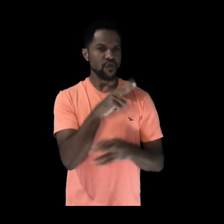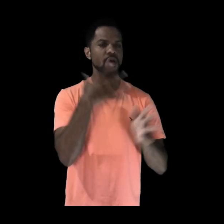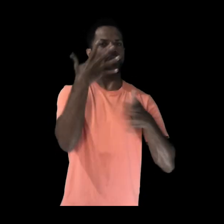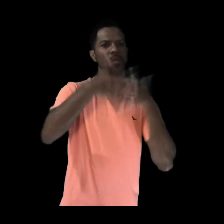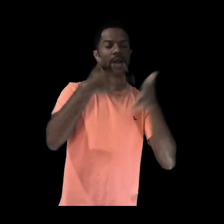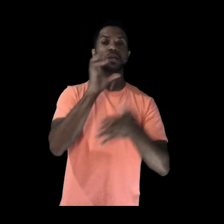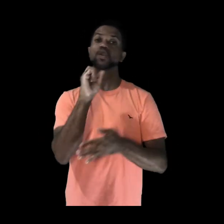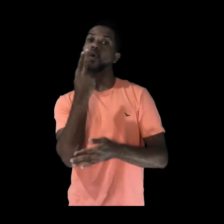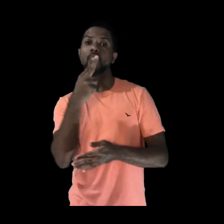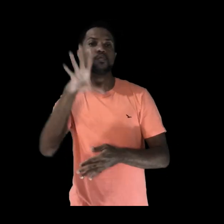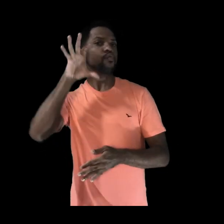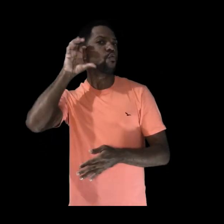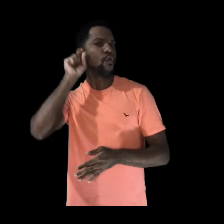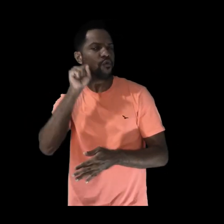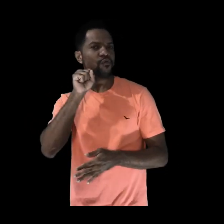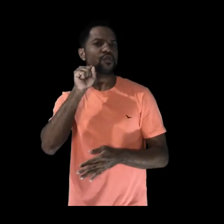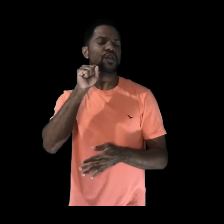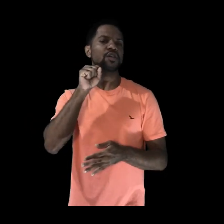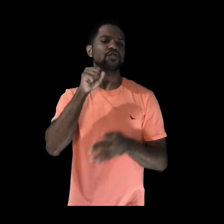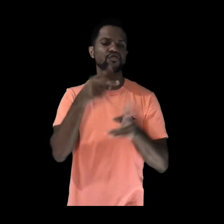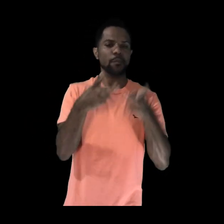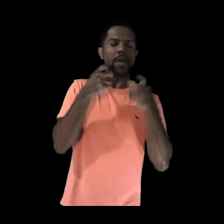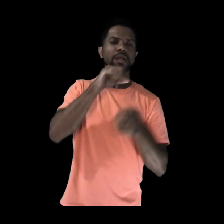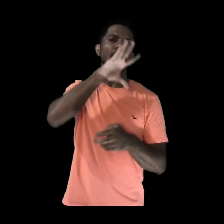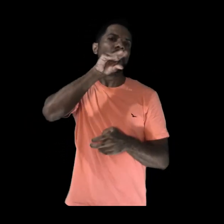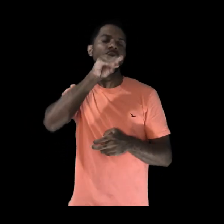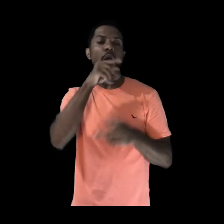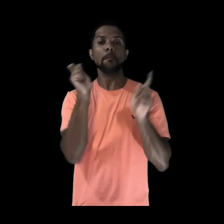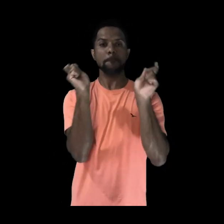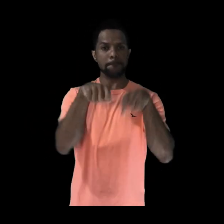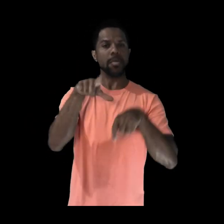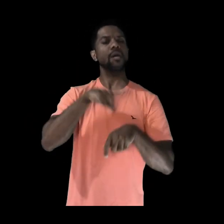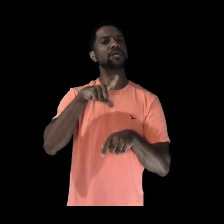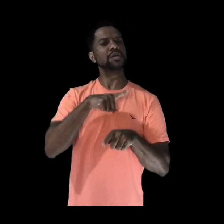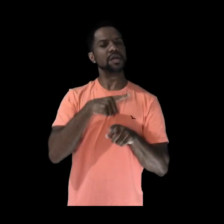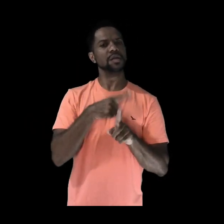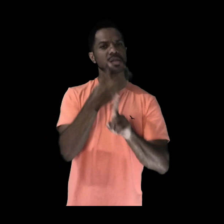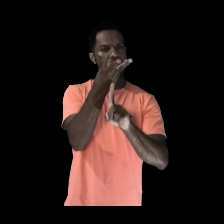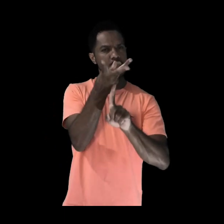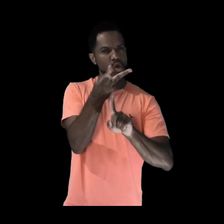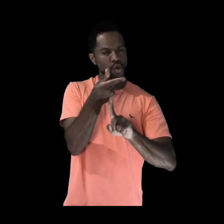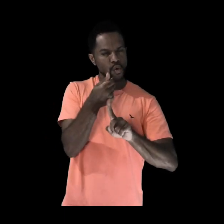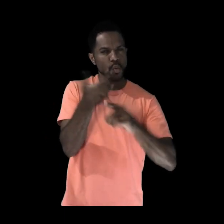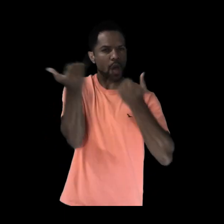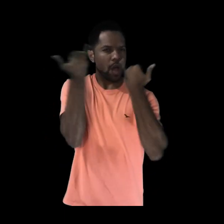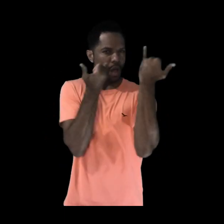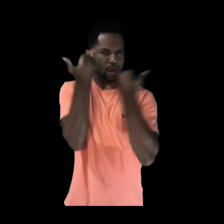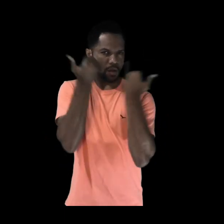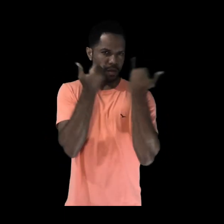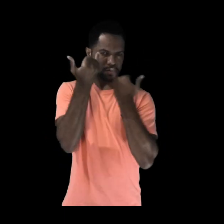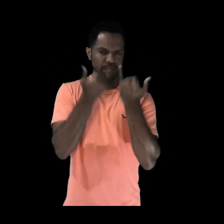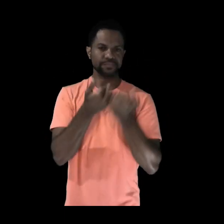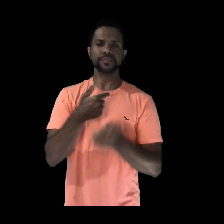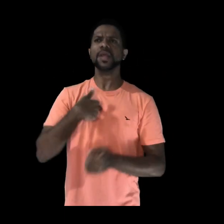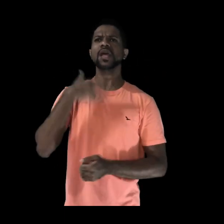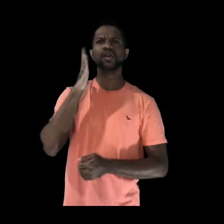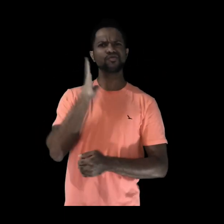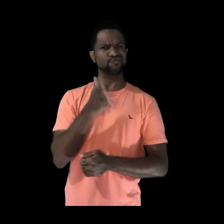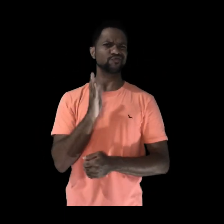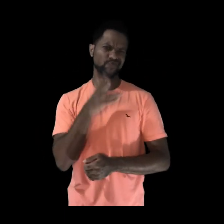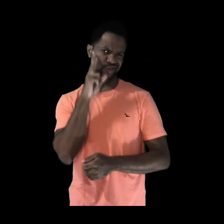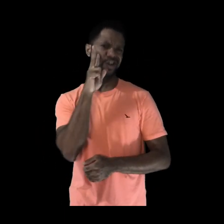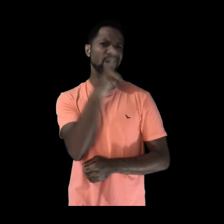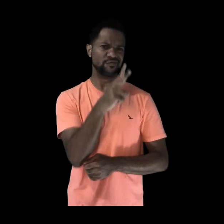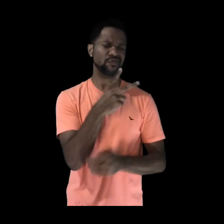mesmo o público ouvinte que está fazendo uso do intérprete, possa ter a qualidade na informação. Porque eu já